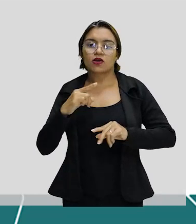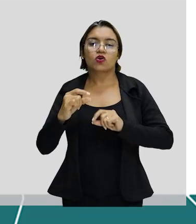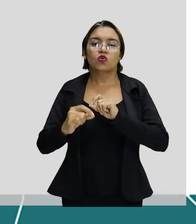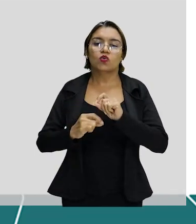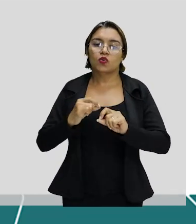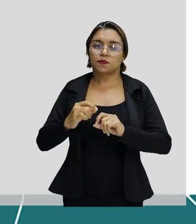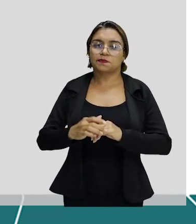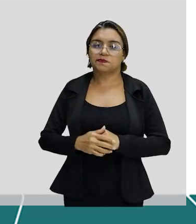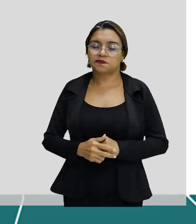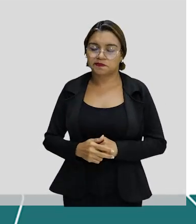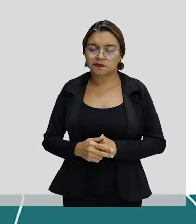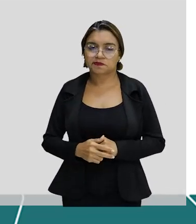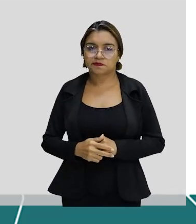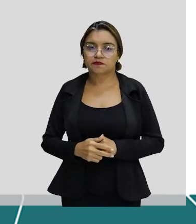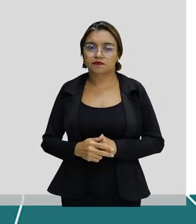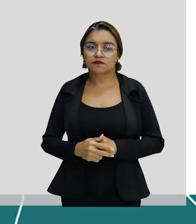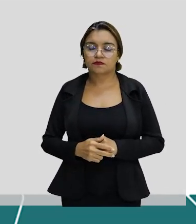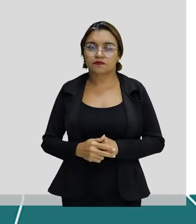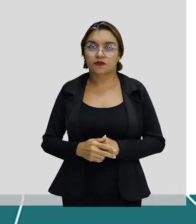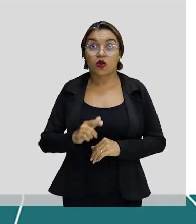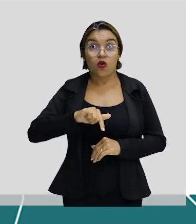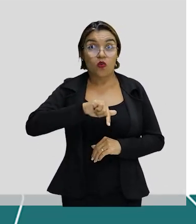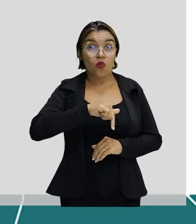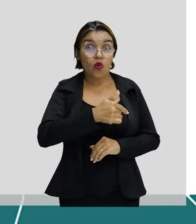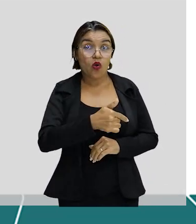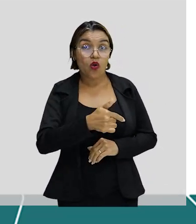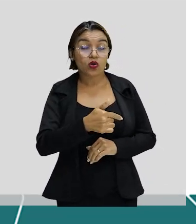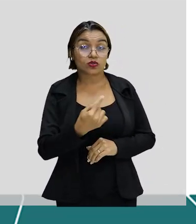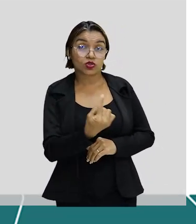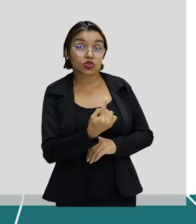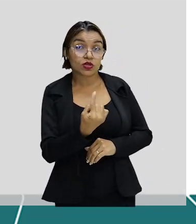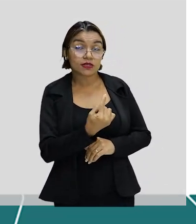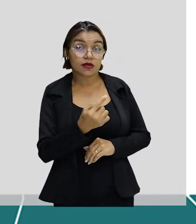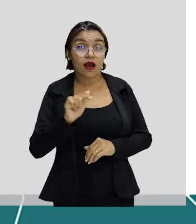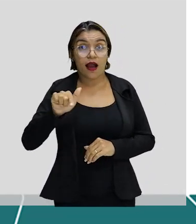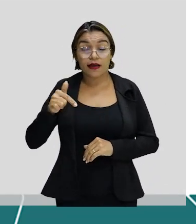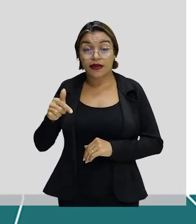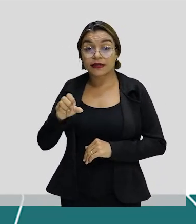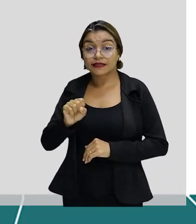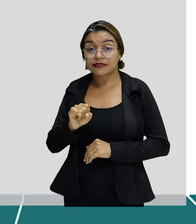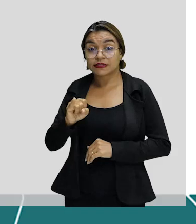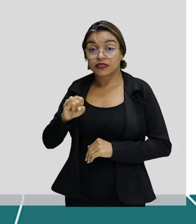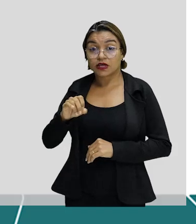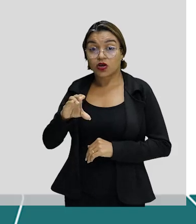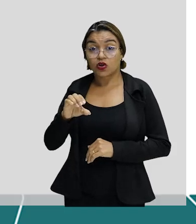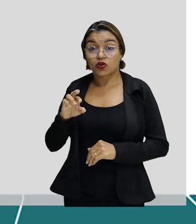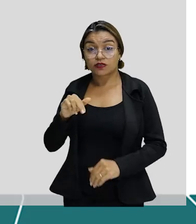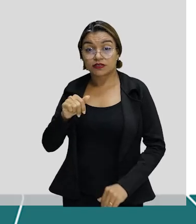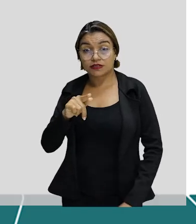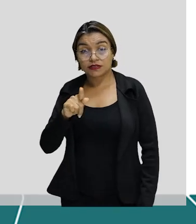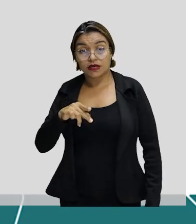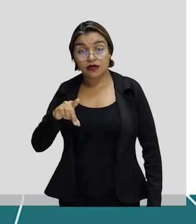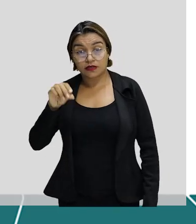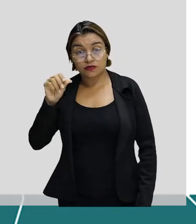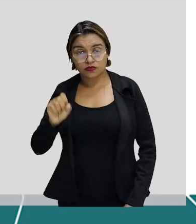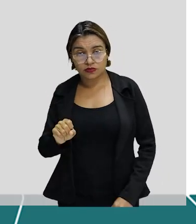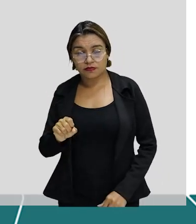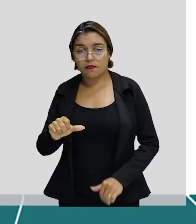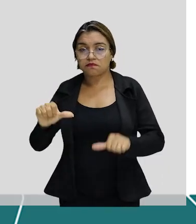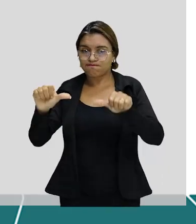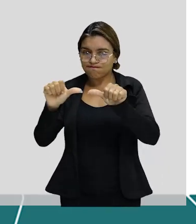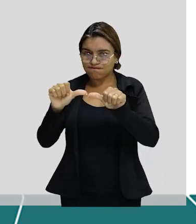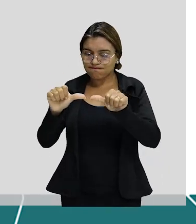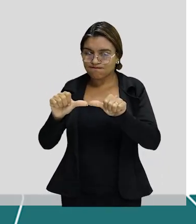saltos eh aquele eu falei os saltos individuais aqui de sincronia já acontec em duplas similaridade na